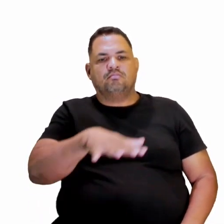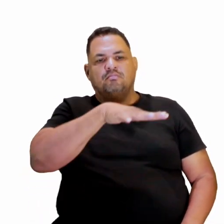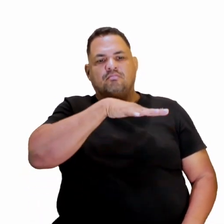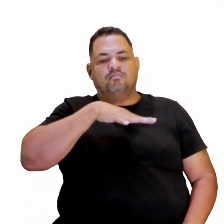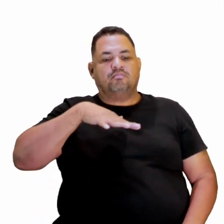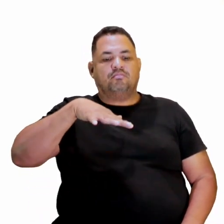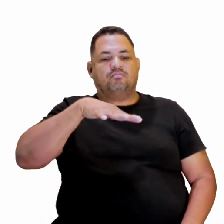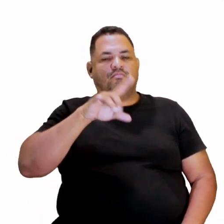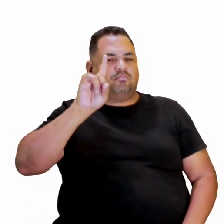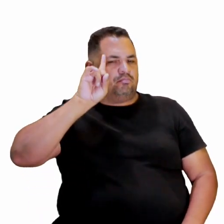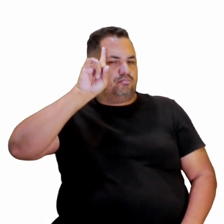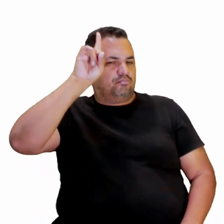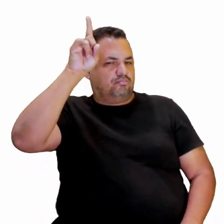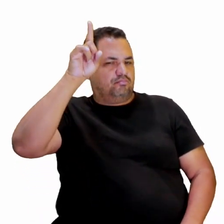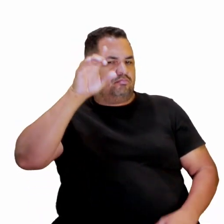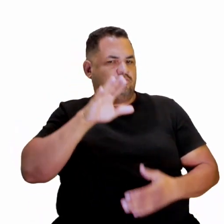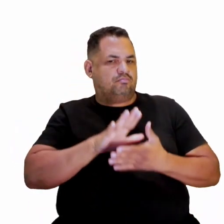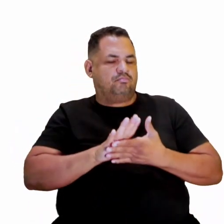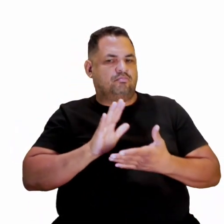de criatividade,